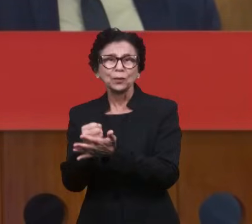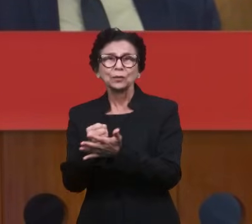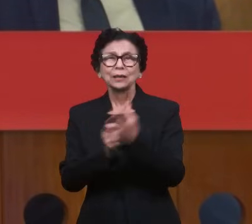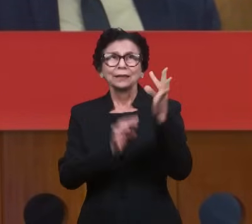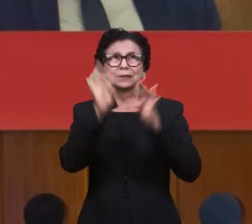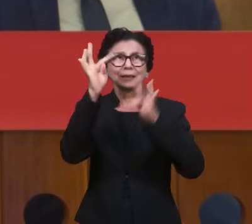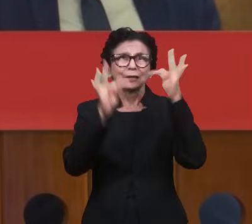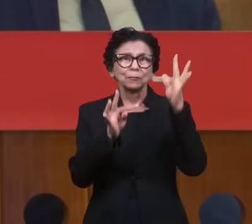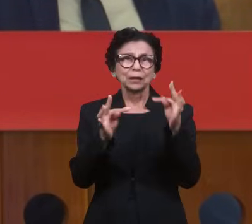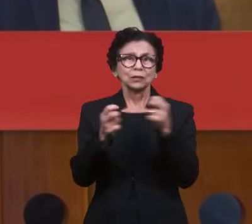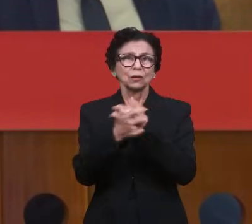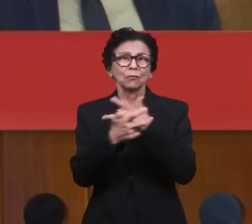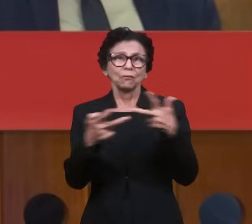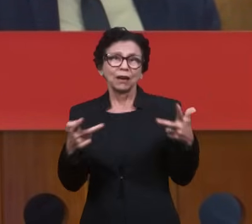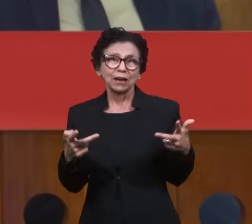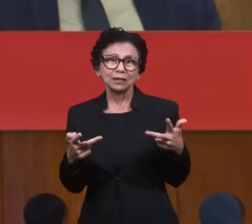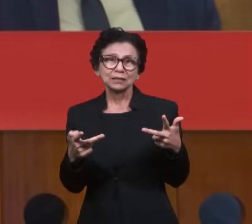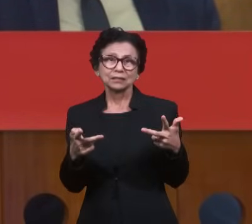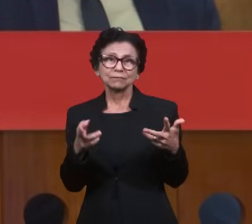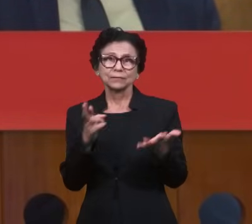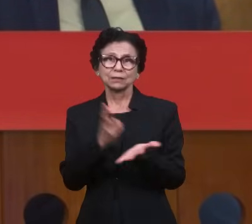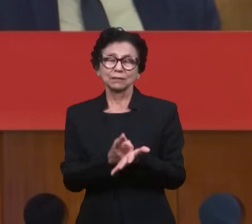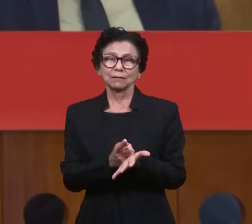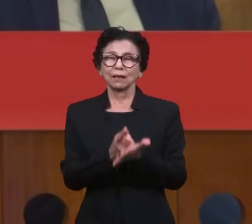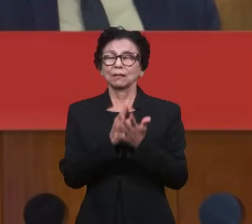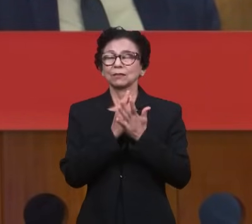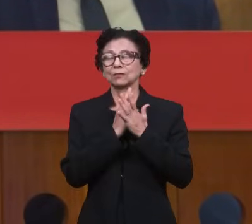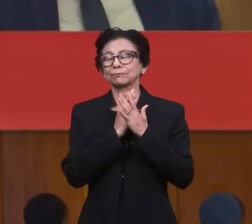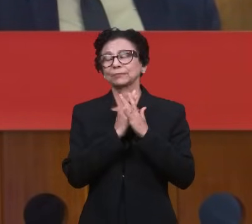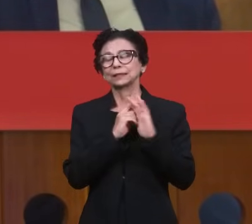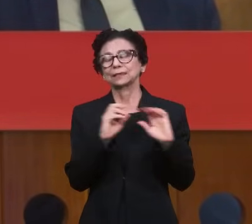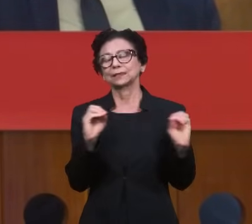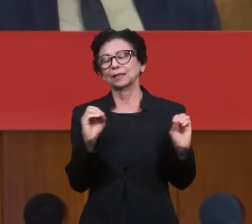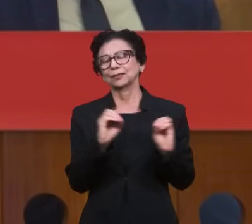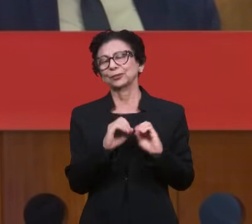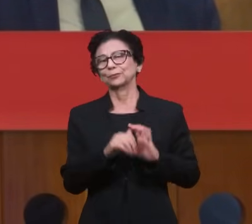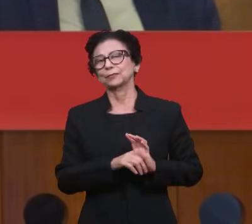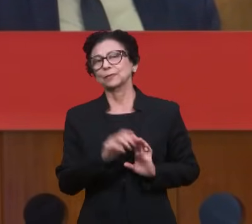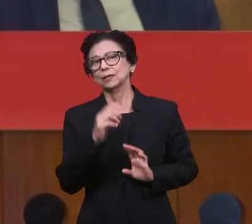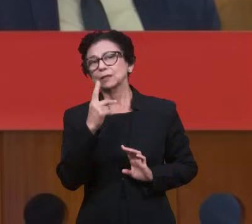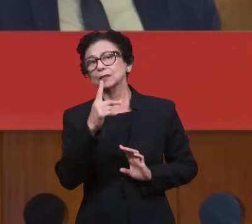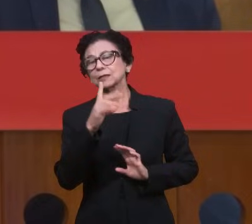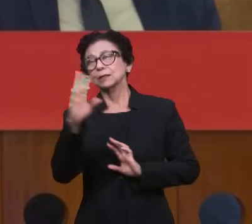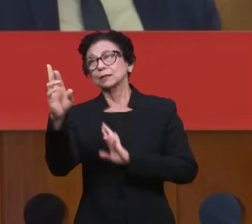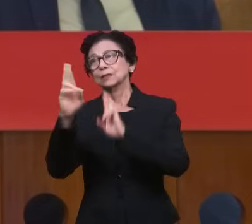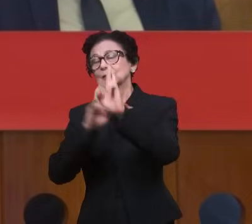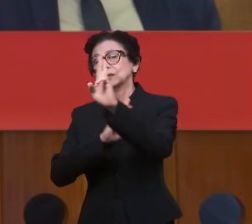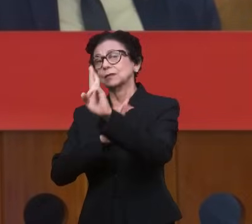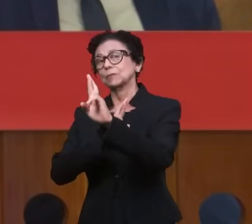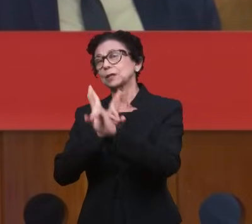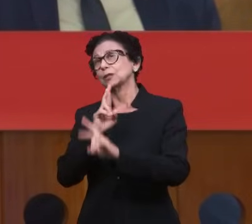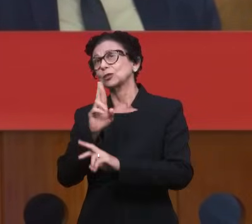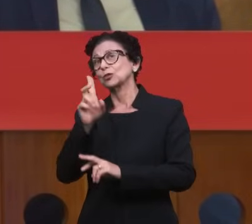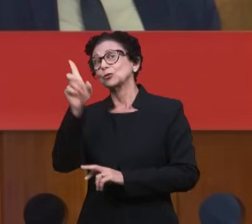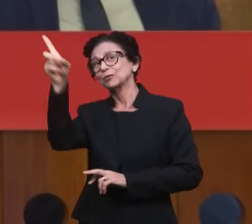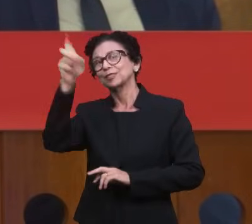E a crise da alma é o homem com Deus. Ou ele tira um